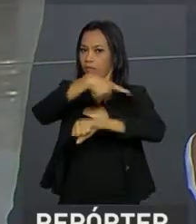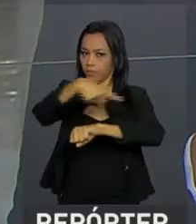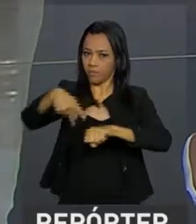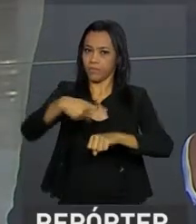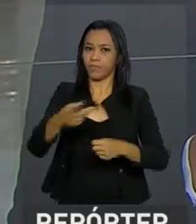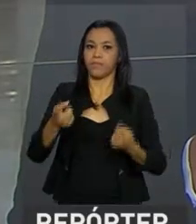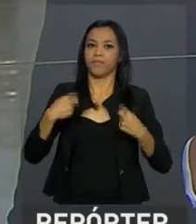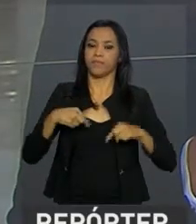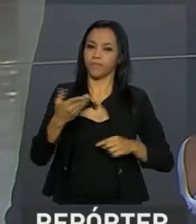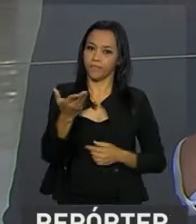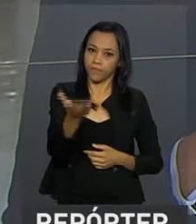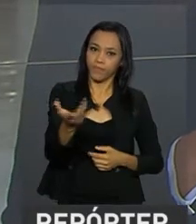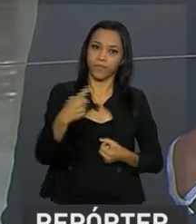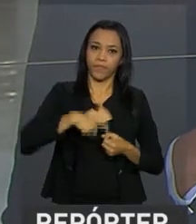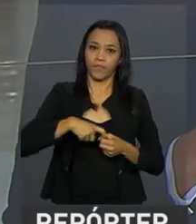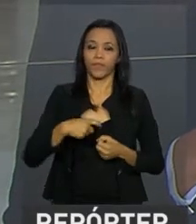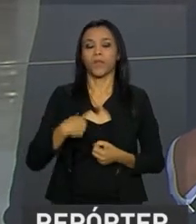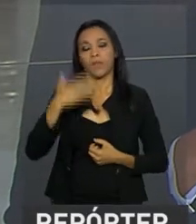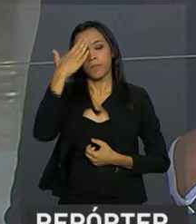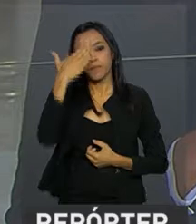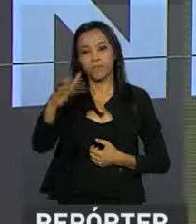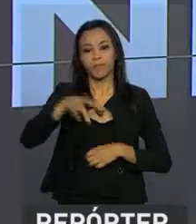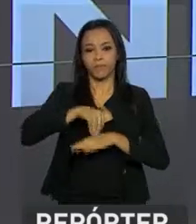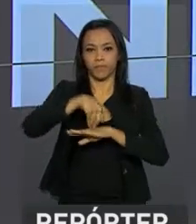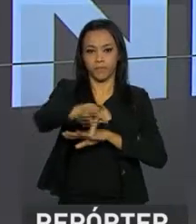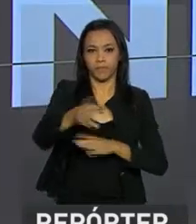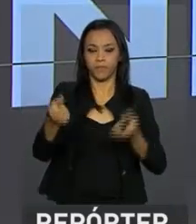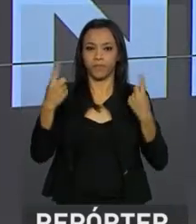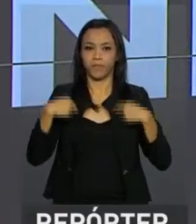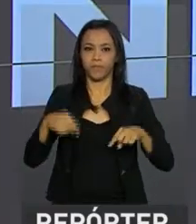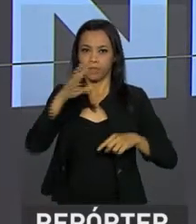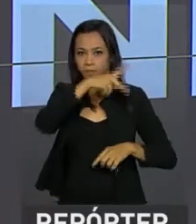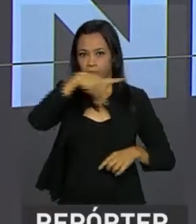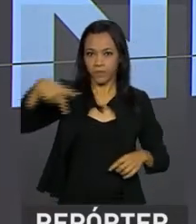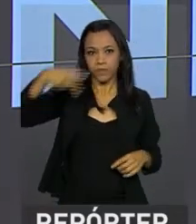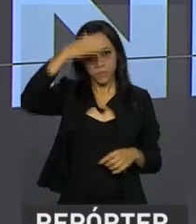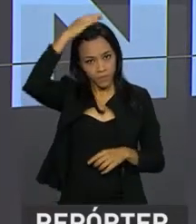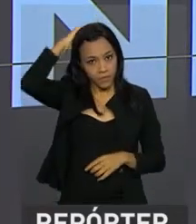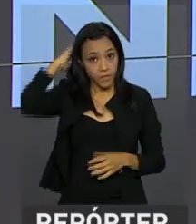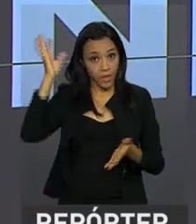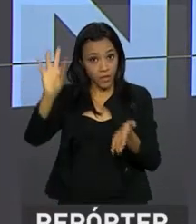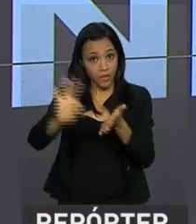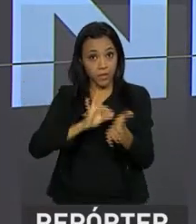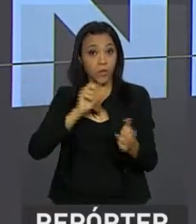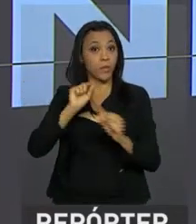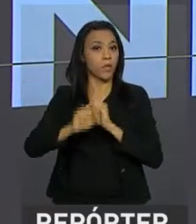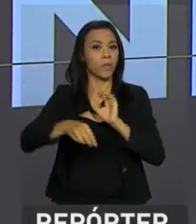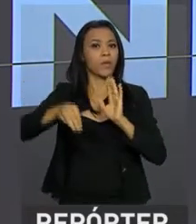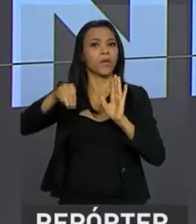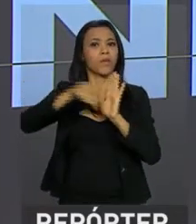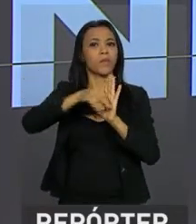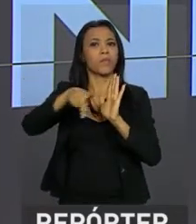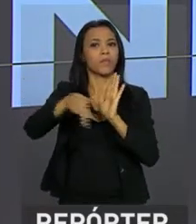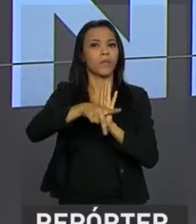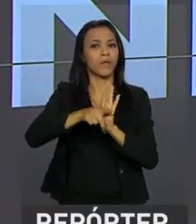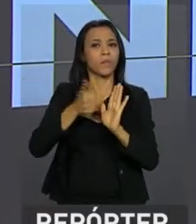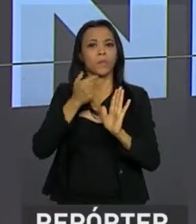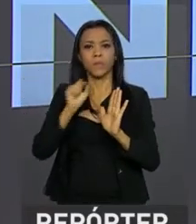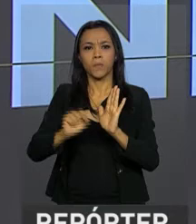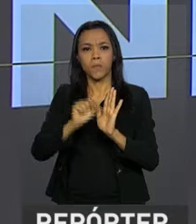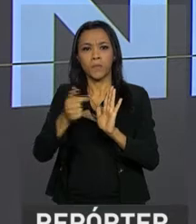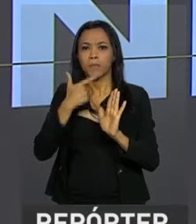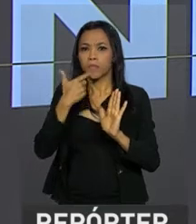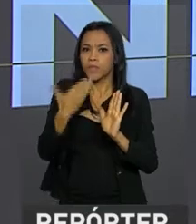estúdio, Leandro. Obrigado, Paula, pelas suas informações. E o presidente Michel Temer assinou medida provisória que permite licitar novamente